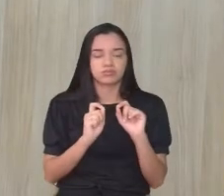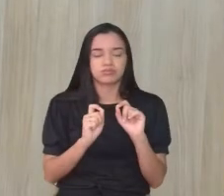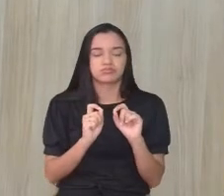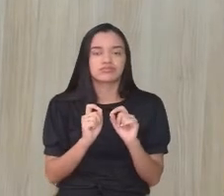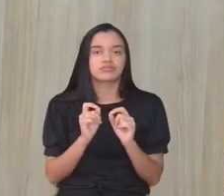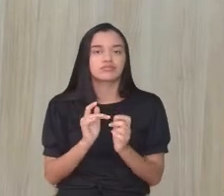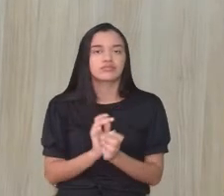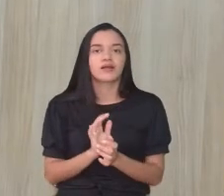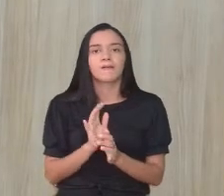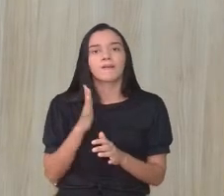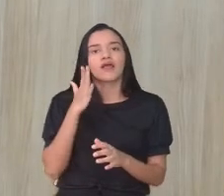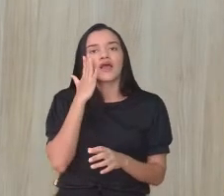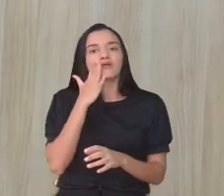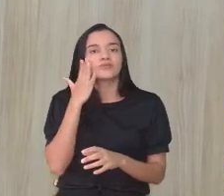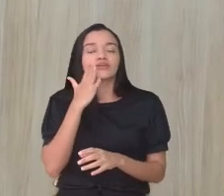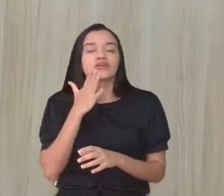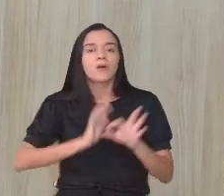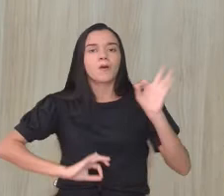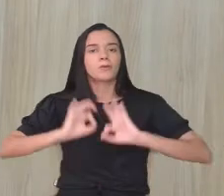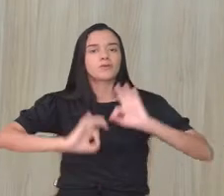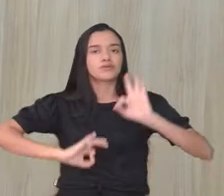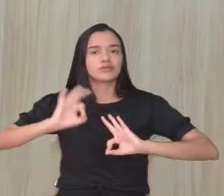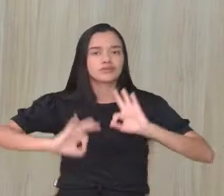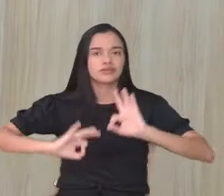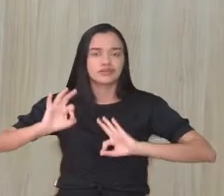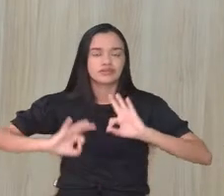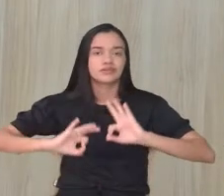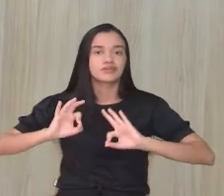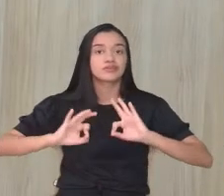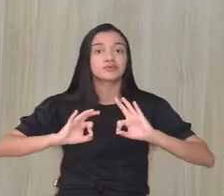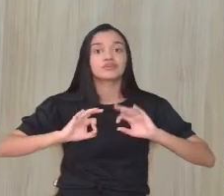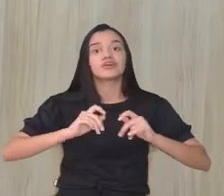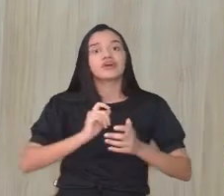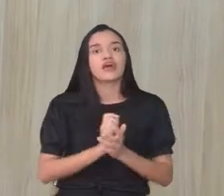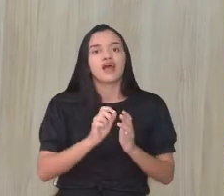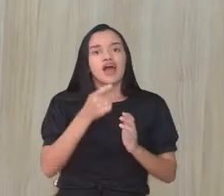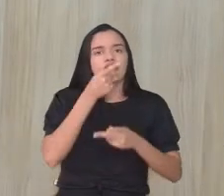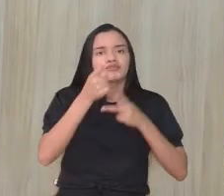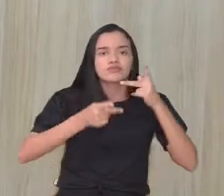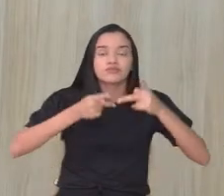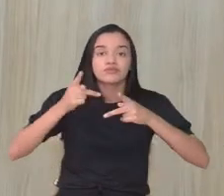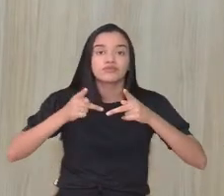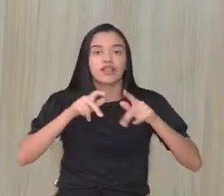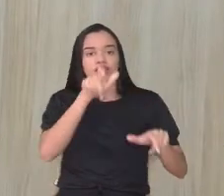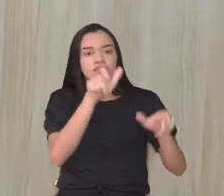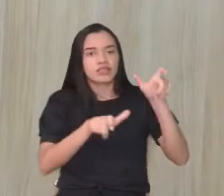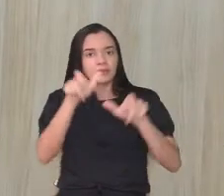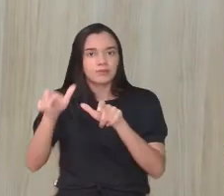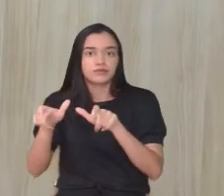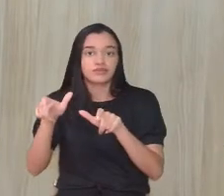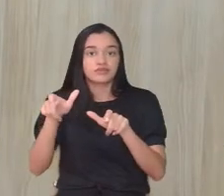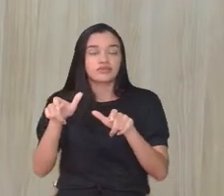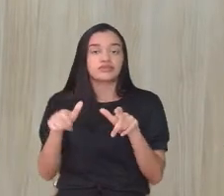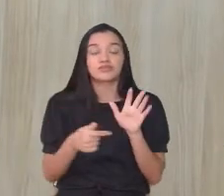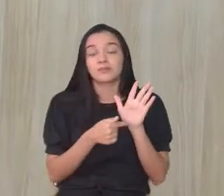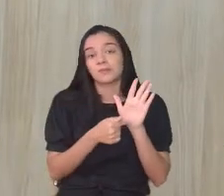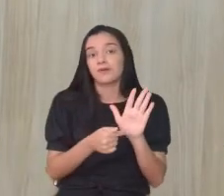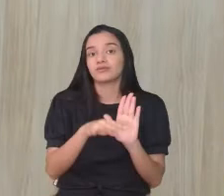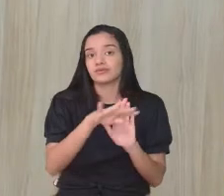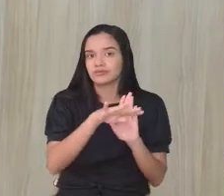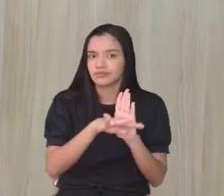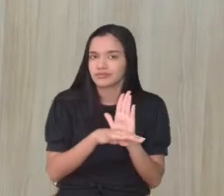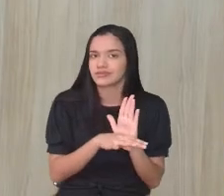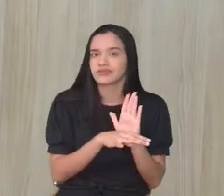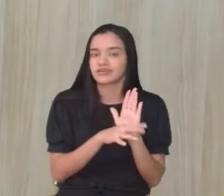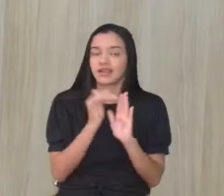discurso? São as organizações de como as falas das personagens aparecem dentro da narrativa. Então, a gente vai ter o discurso direto